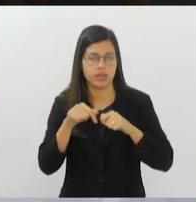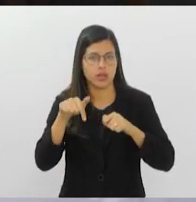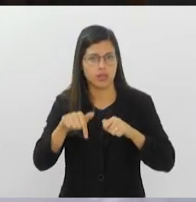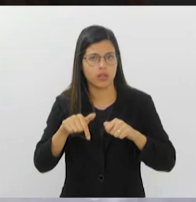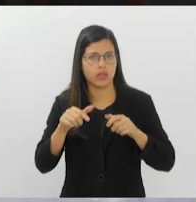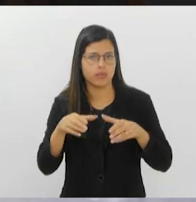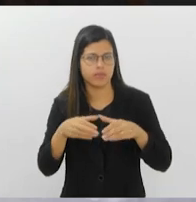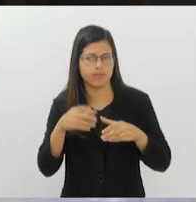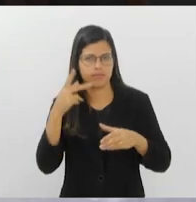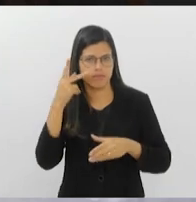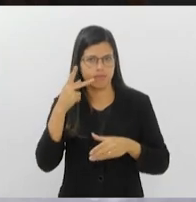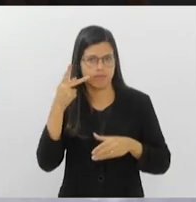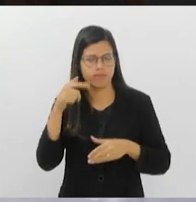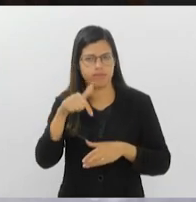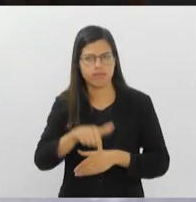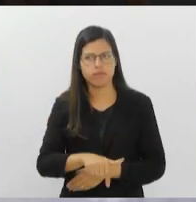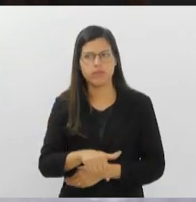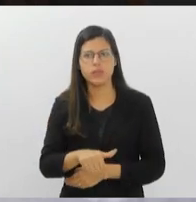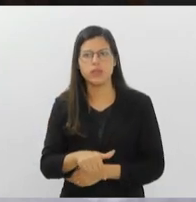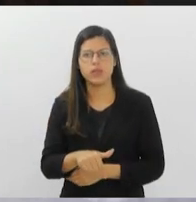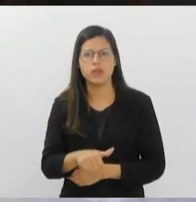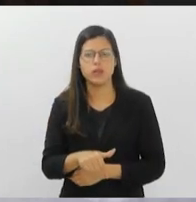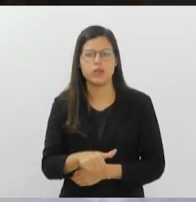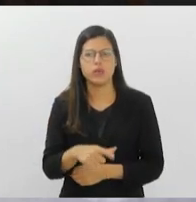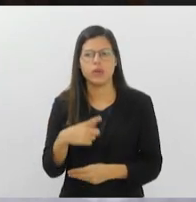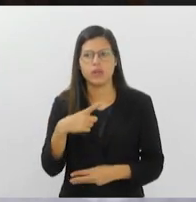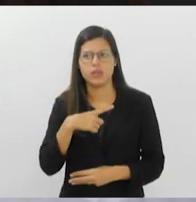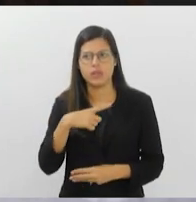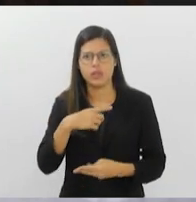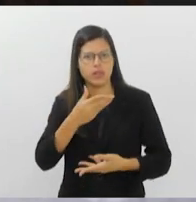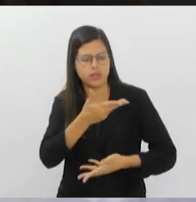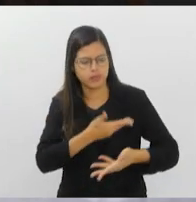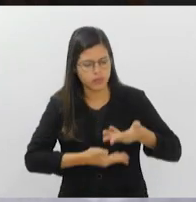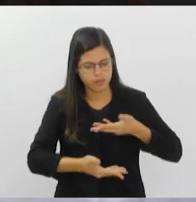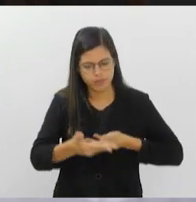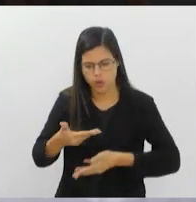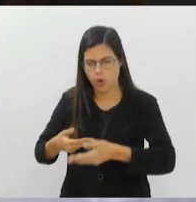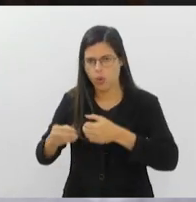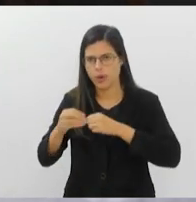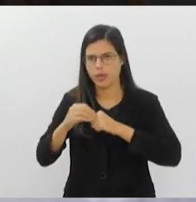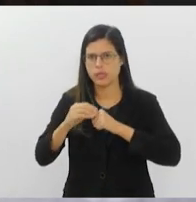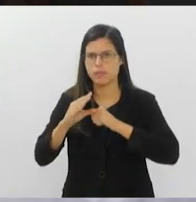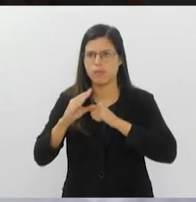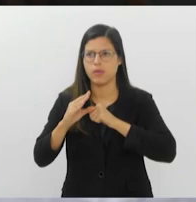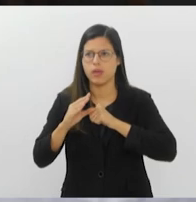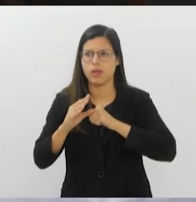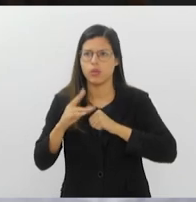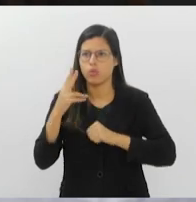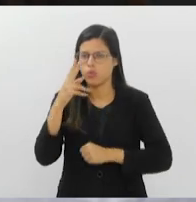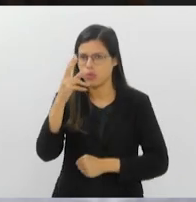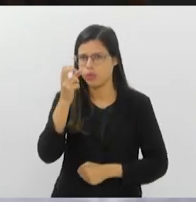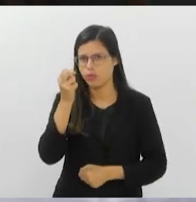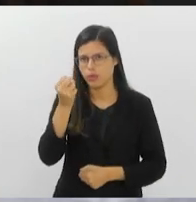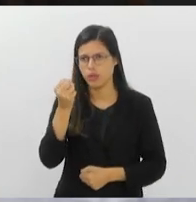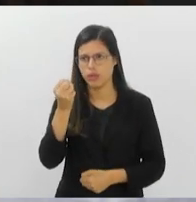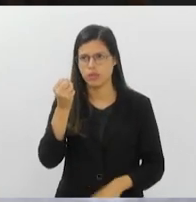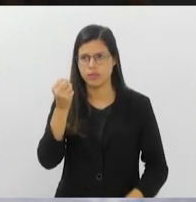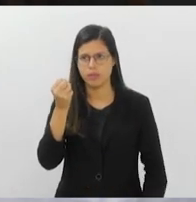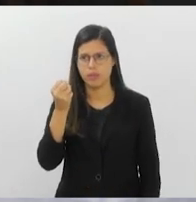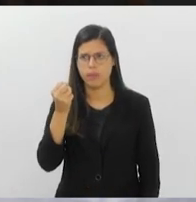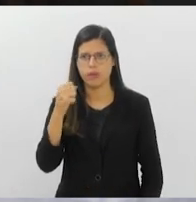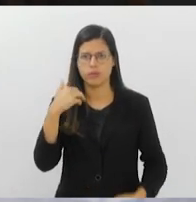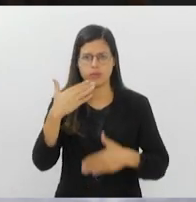Parlamentar da Luta Antimanicomial é ter esse espaço de troca de conhecimento, de potência e de fortalecimento